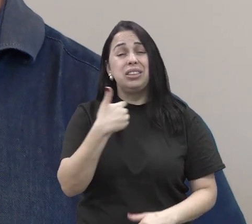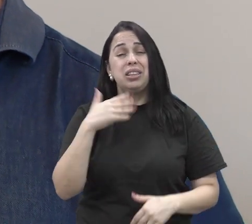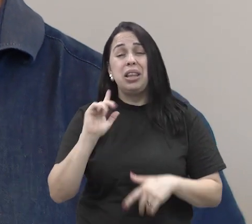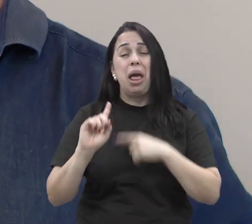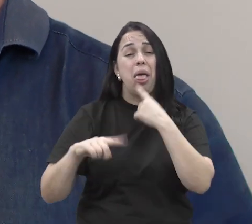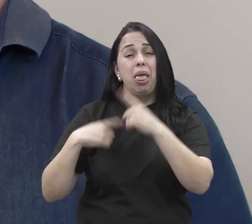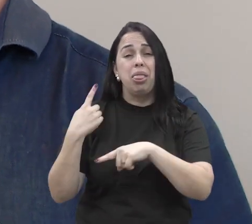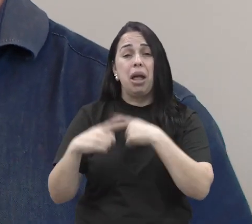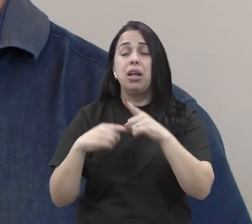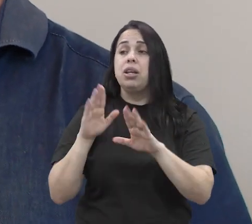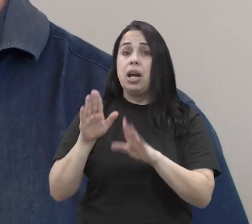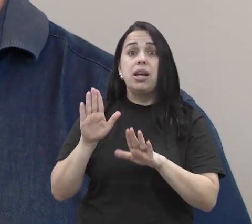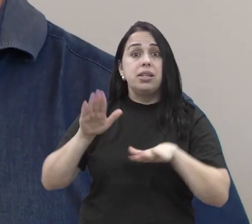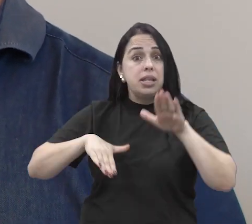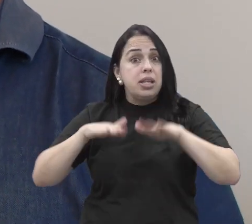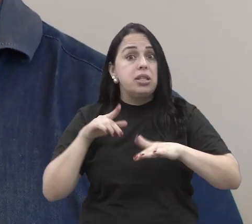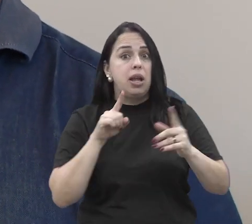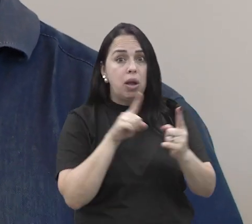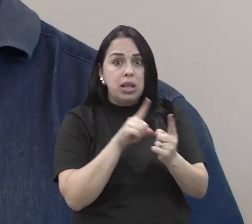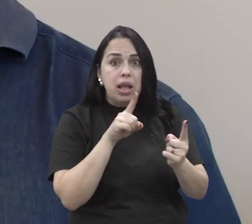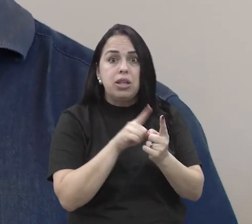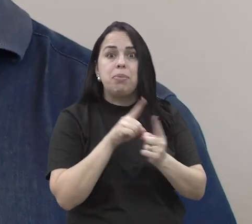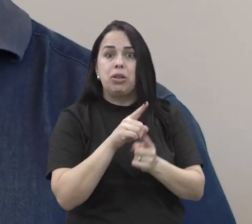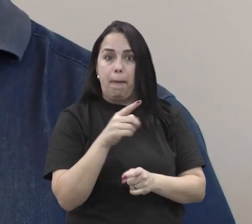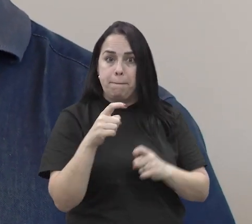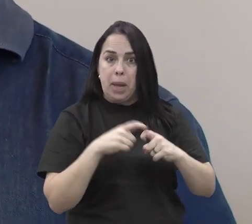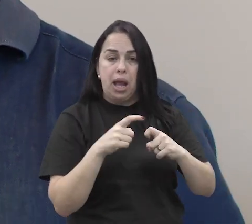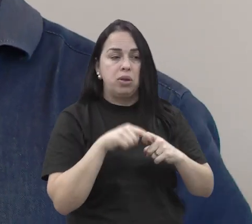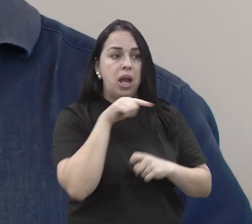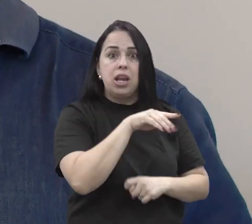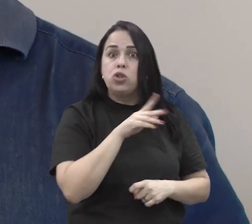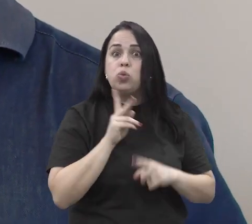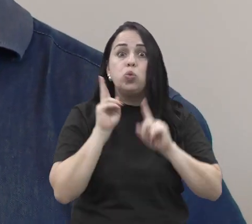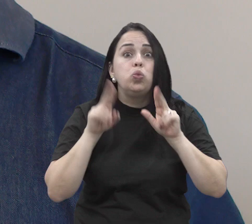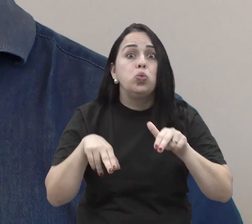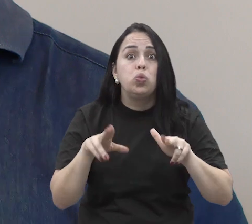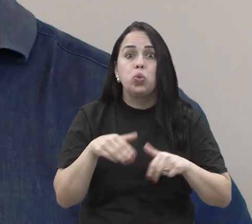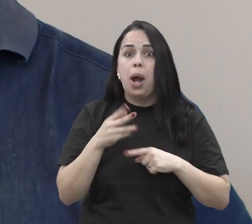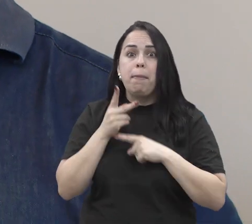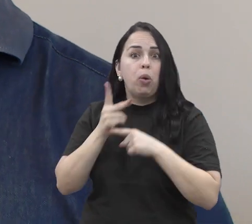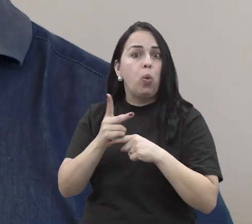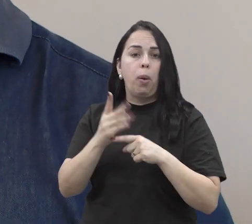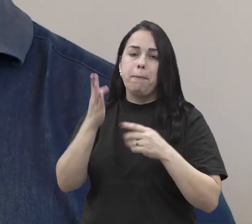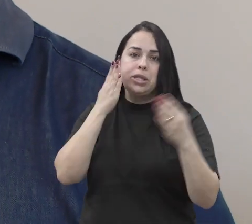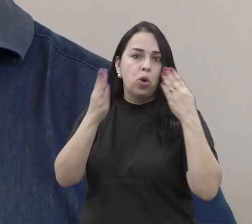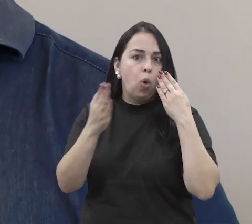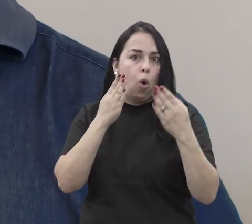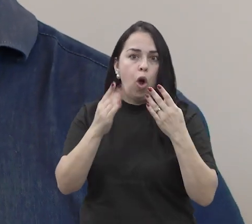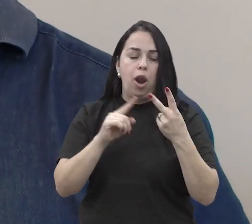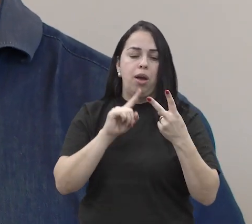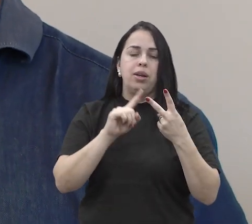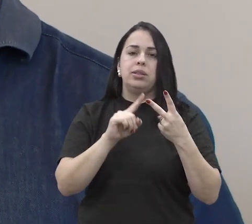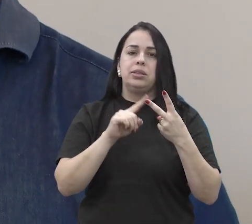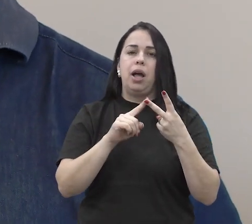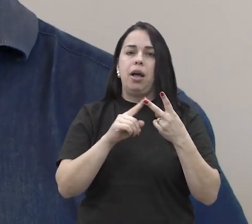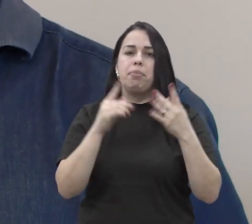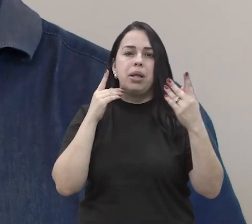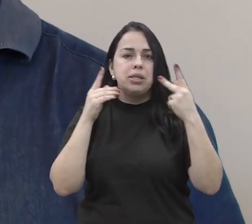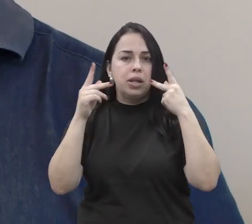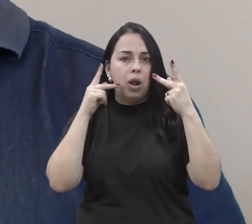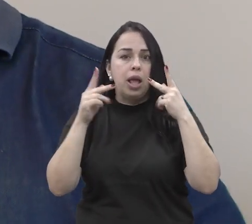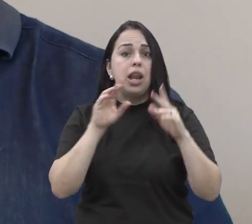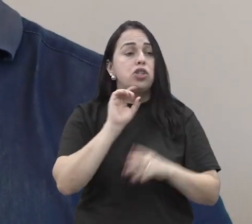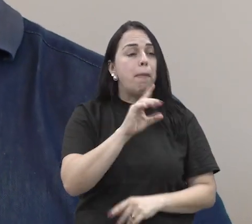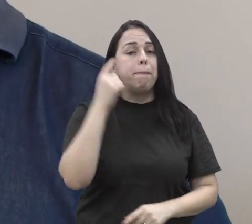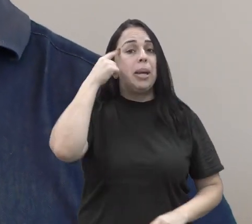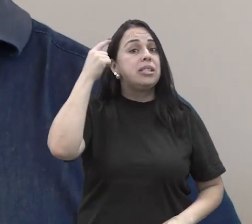isso, né? Então, dos médicos que eu tenho experiência de atendimento, eles nunca olharam para si em uma psicoterapia ou um olhar mais aprofundado, pesquisam, leem, estudam